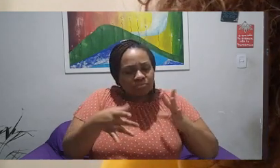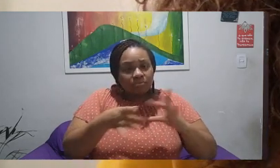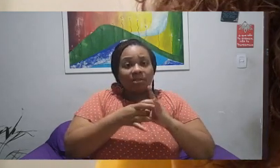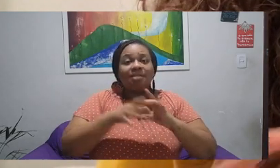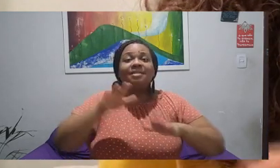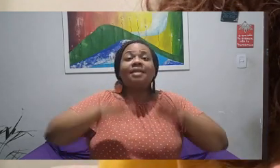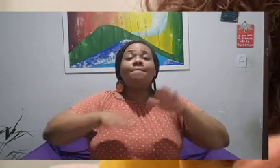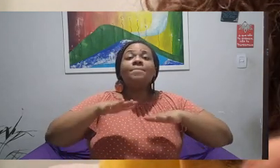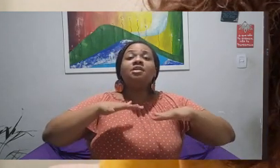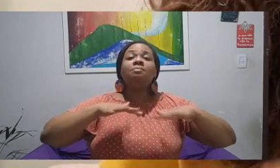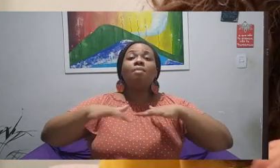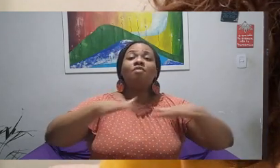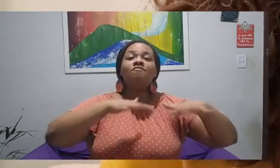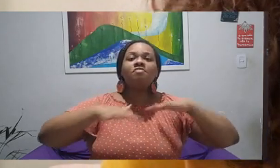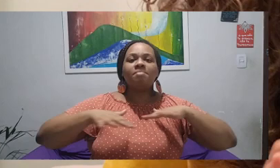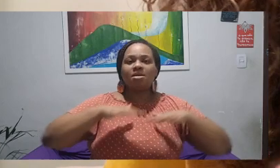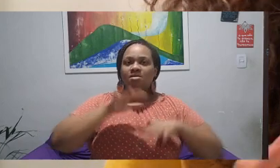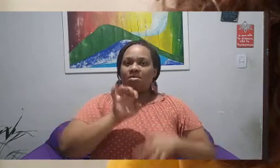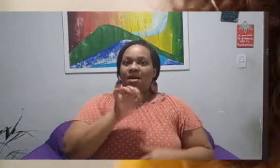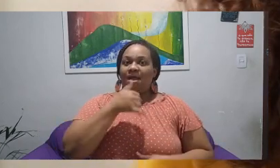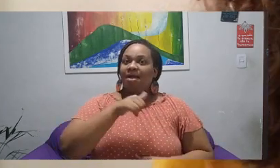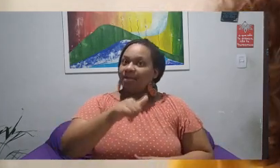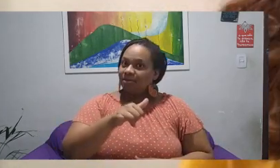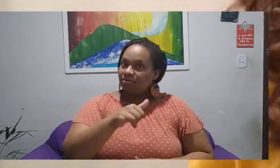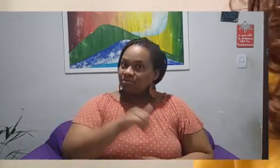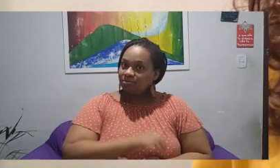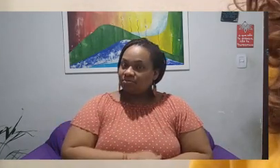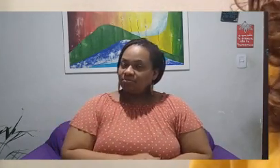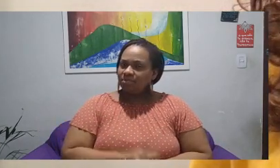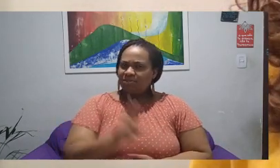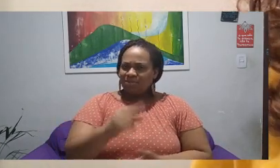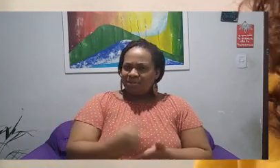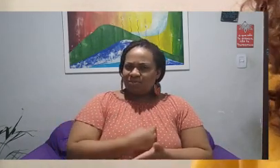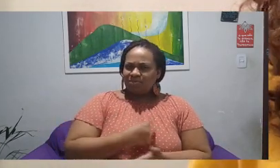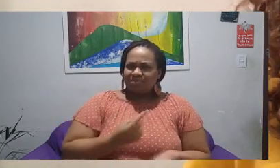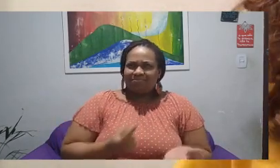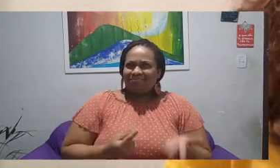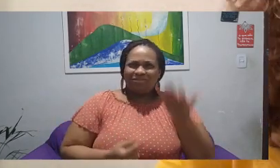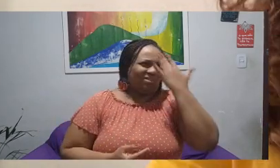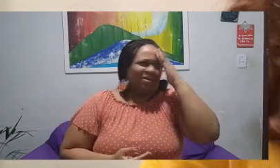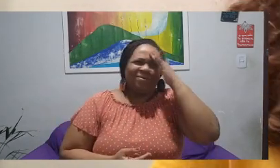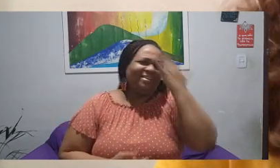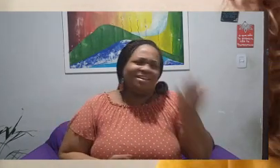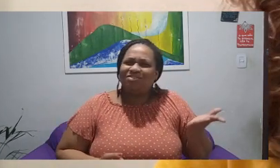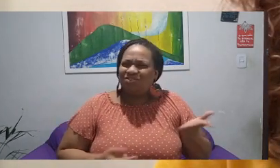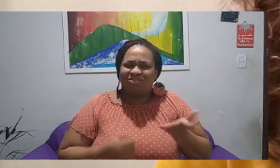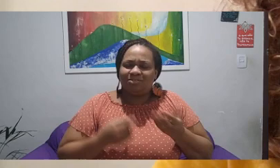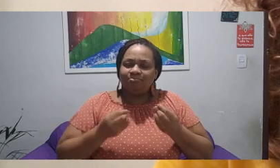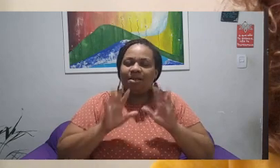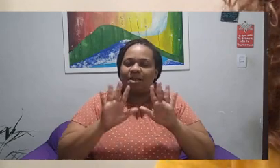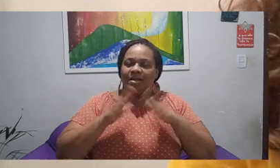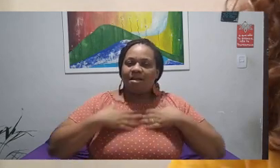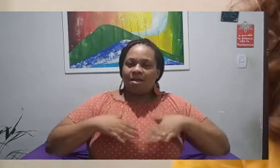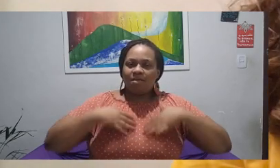de dispositivos que dependem do movimento dos elétrons nos semicondutores. Aí você me diz: não entendi